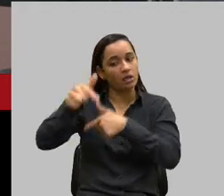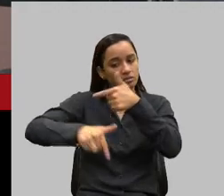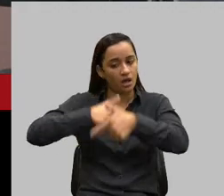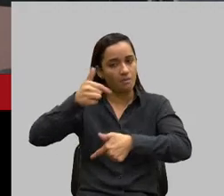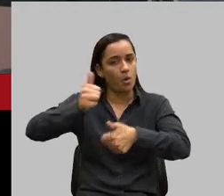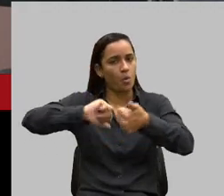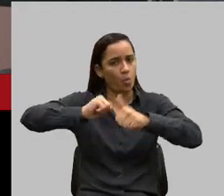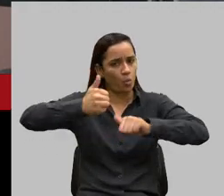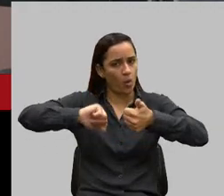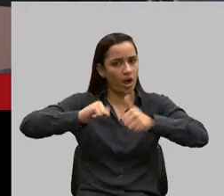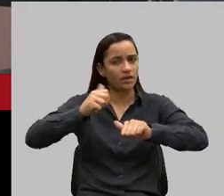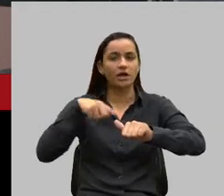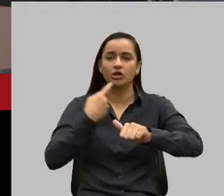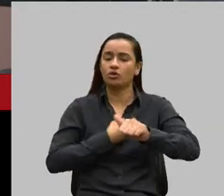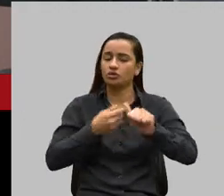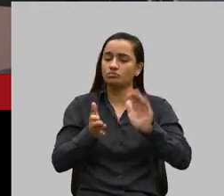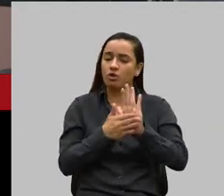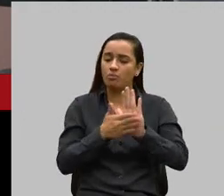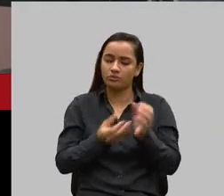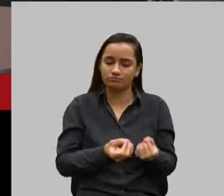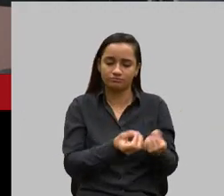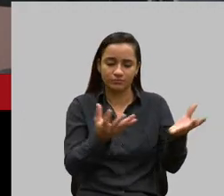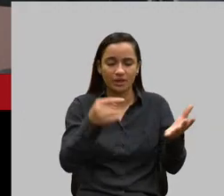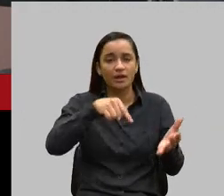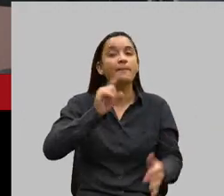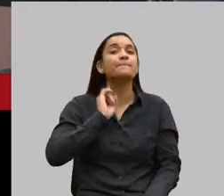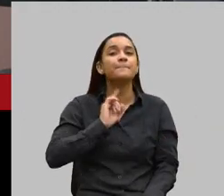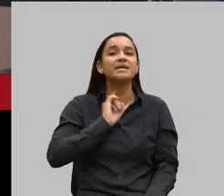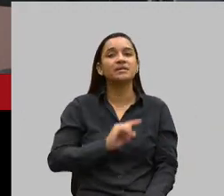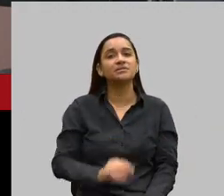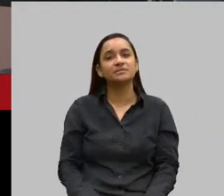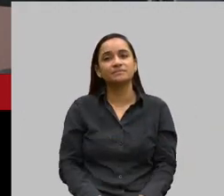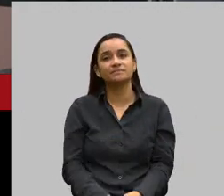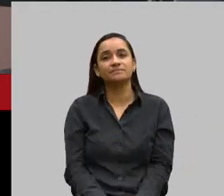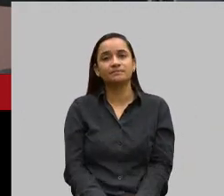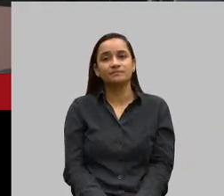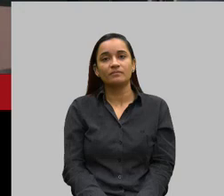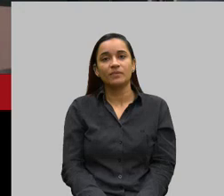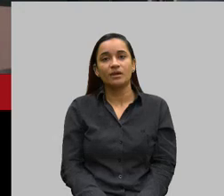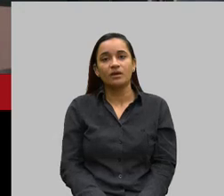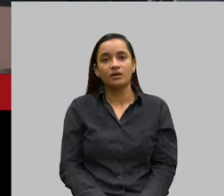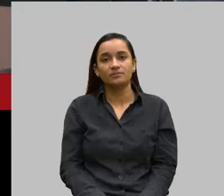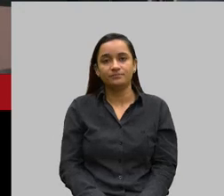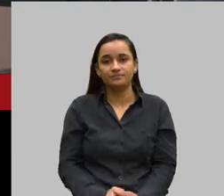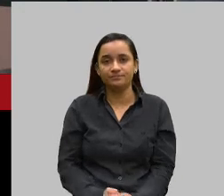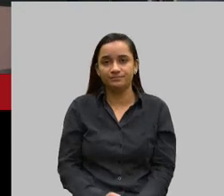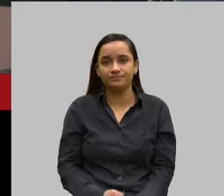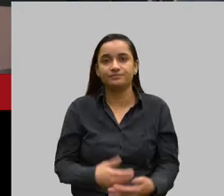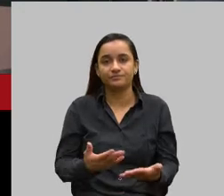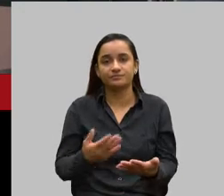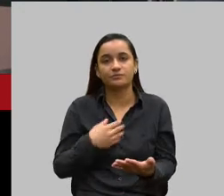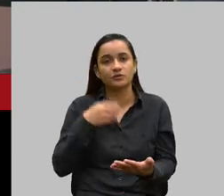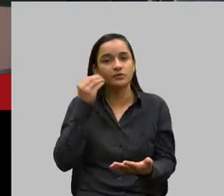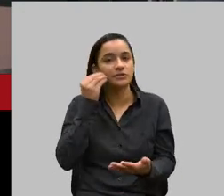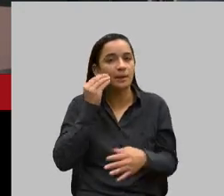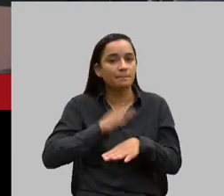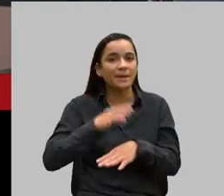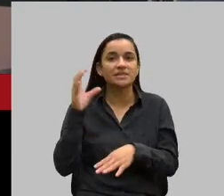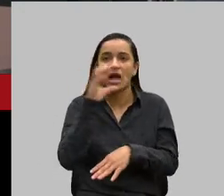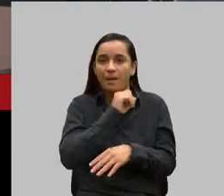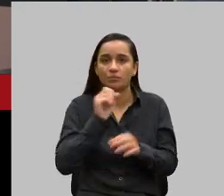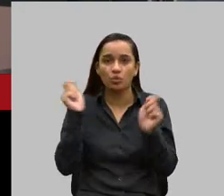trazendo para Minas Gerais um pouco dos resultados e vou me me procurar ass o mais rápido possível aqui